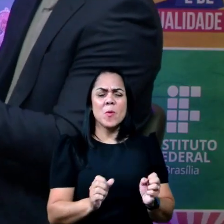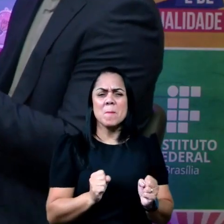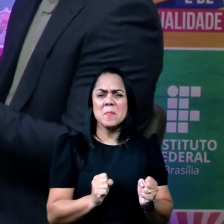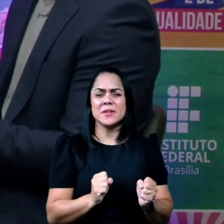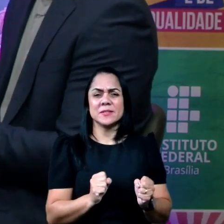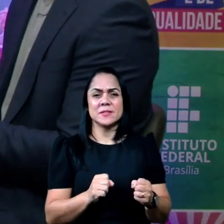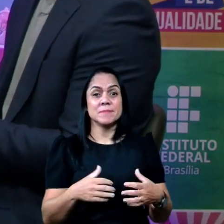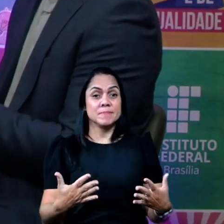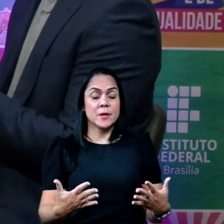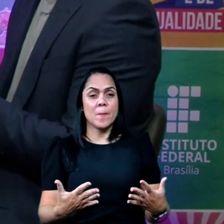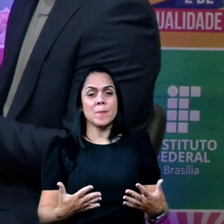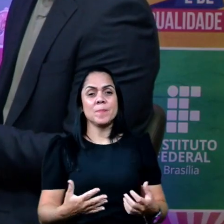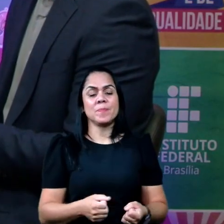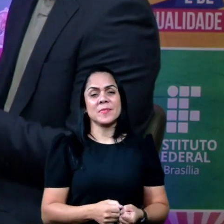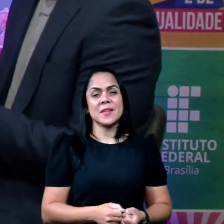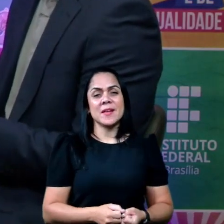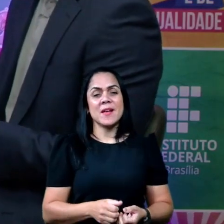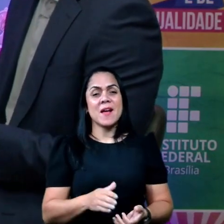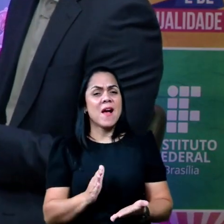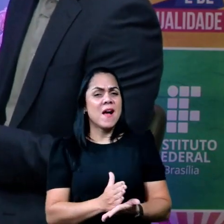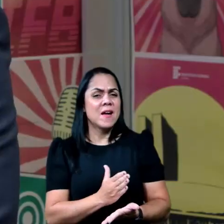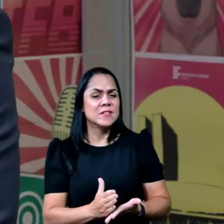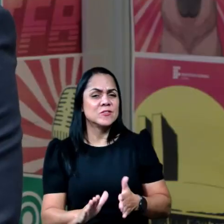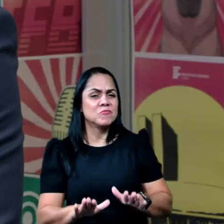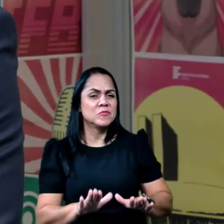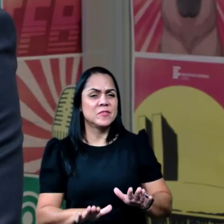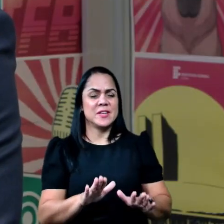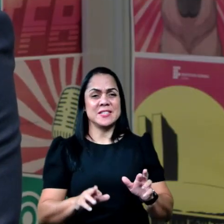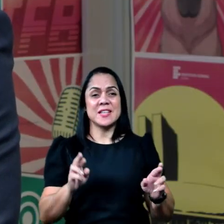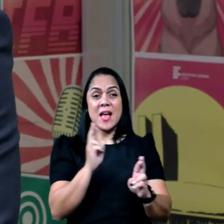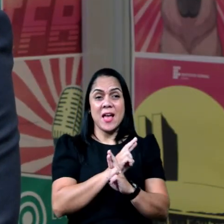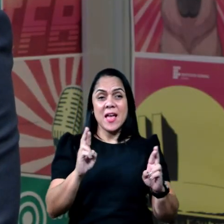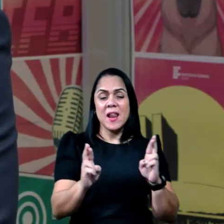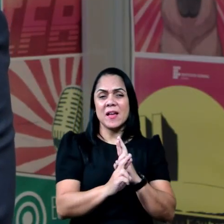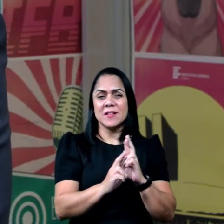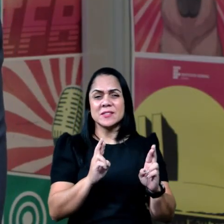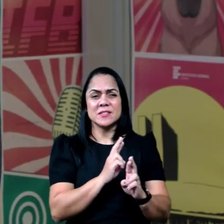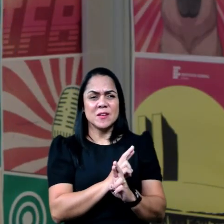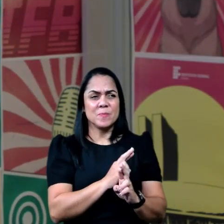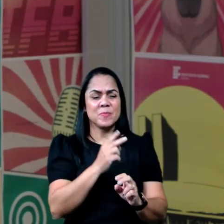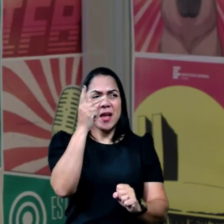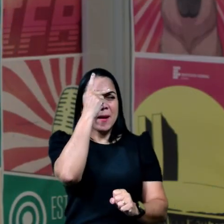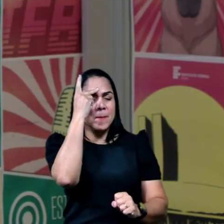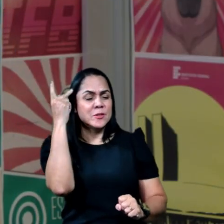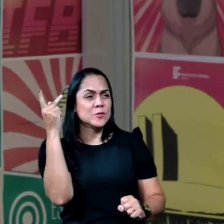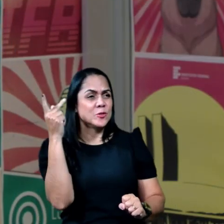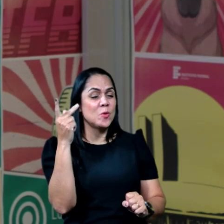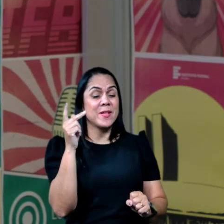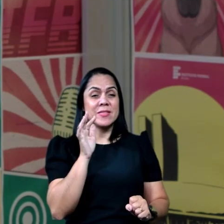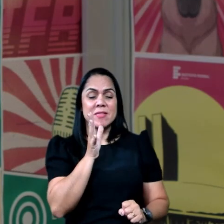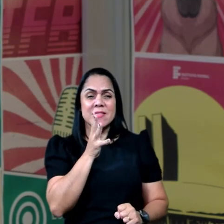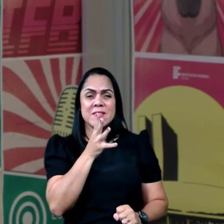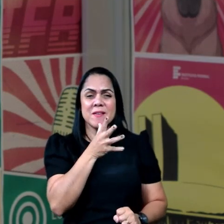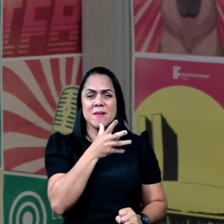eu já peguei vários processos. Às vezes você tem uma relação de confiança onde a própria pessoa demora para ter uma reação